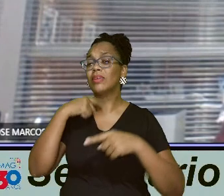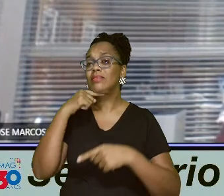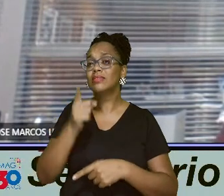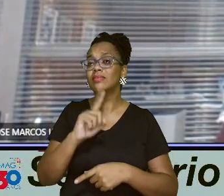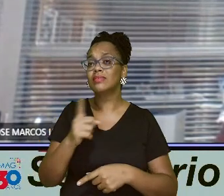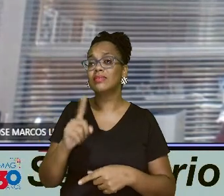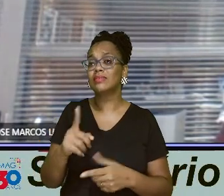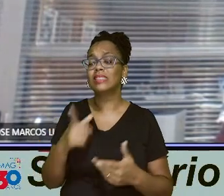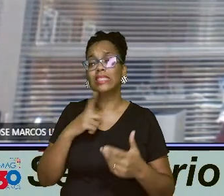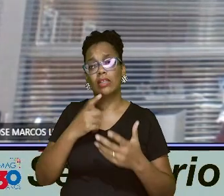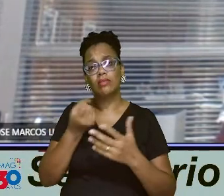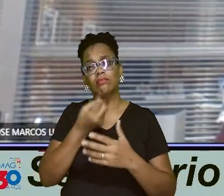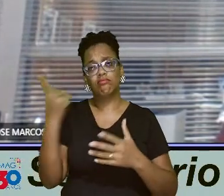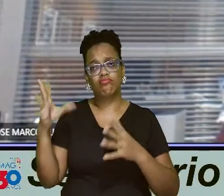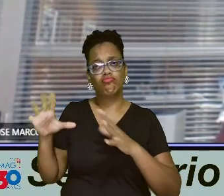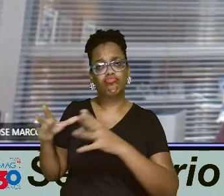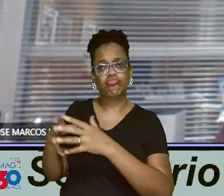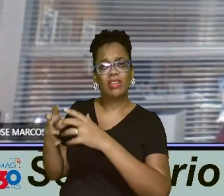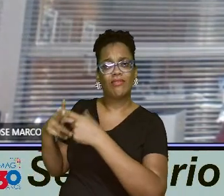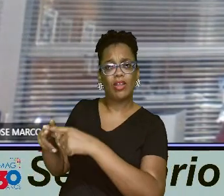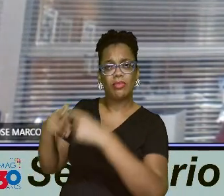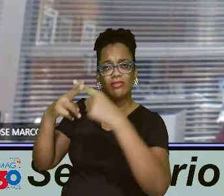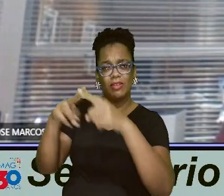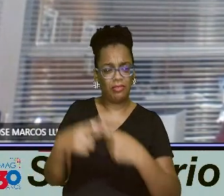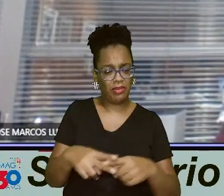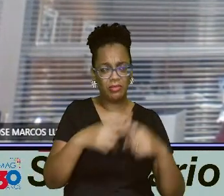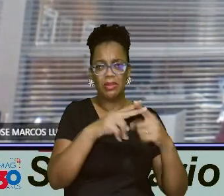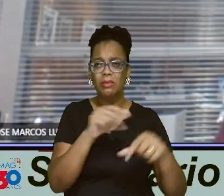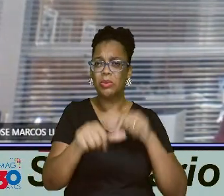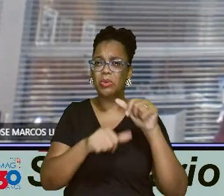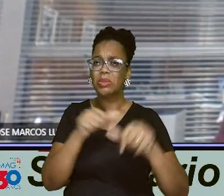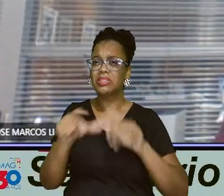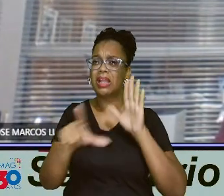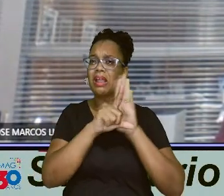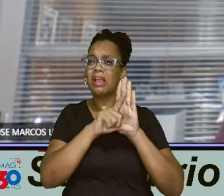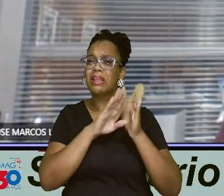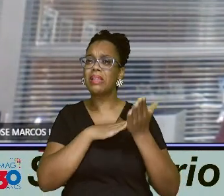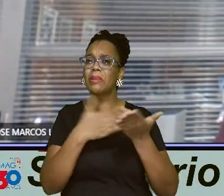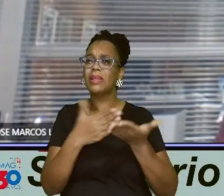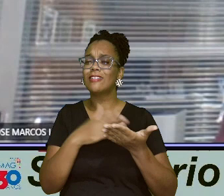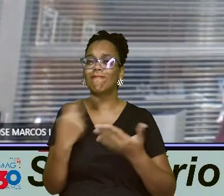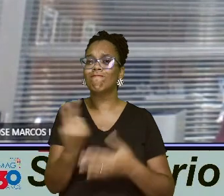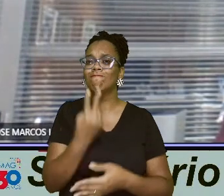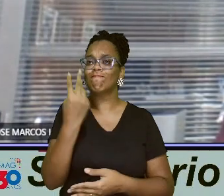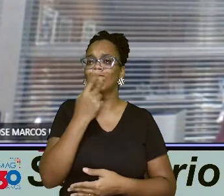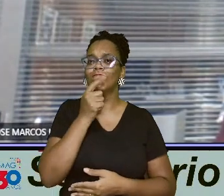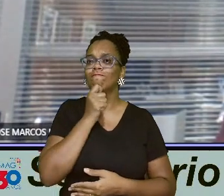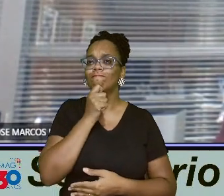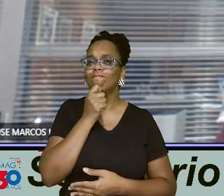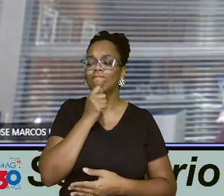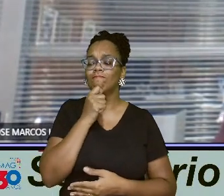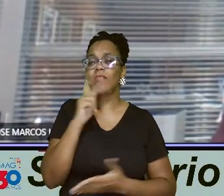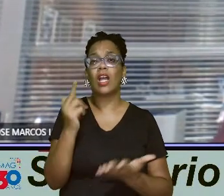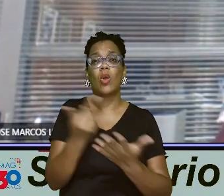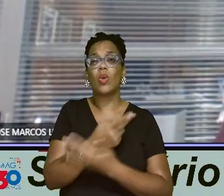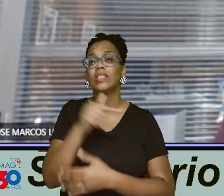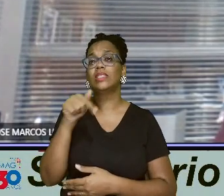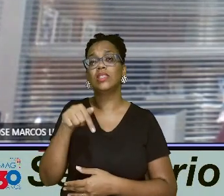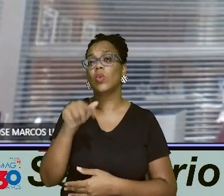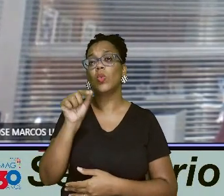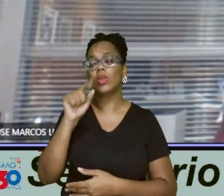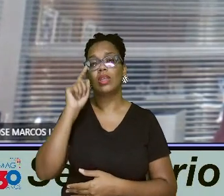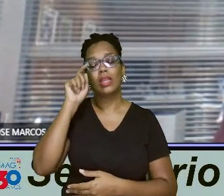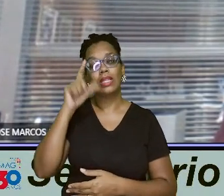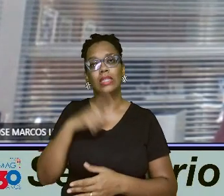conjunto de reformas que são feitas pela mudança da interpretação da lei. E a gente não valoriza, às vezes. E o que aconteceu aqui é que um conjunto de